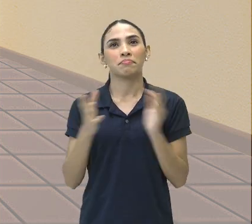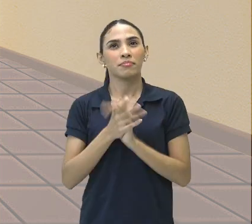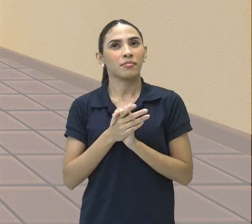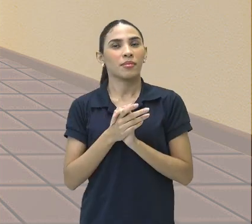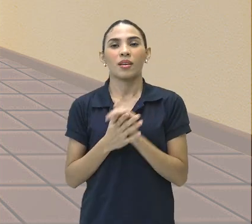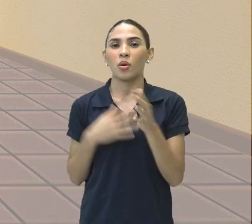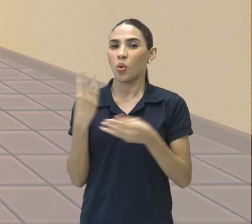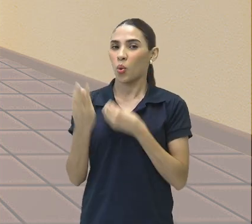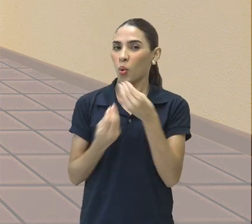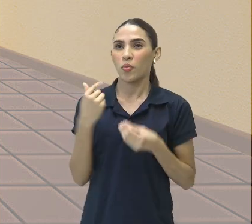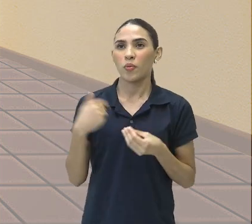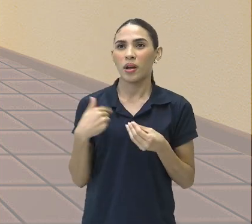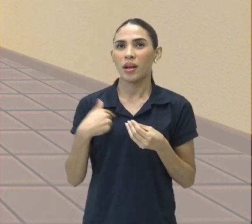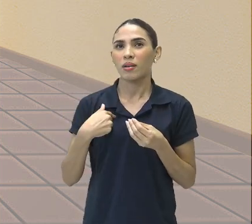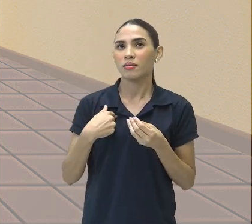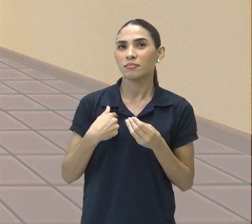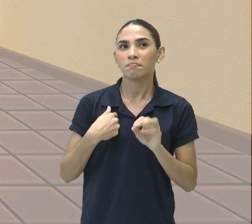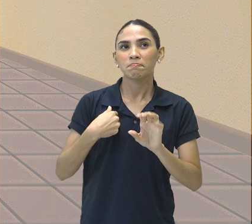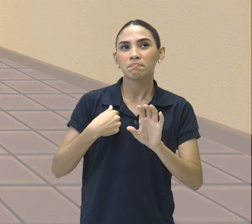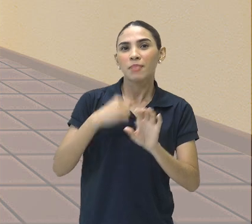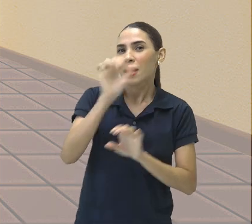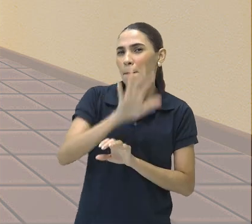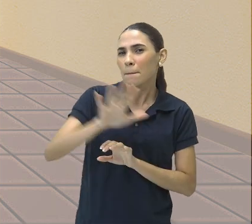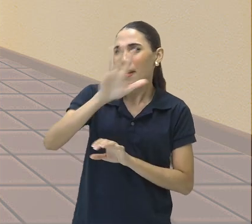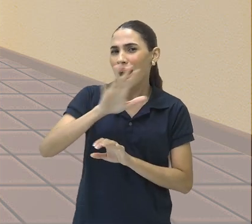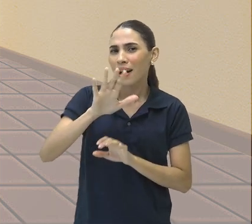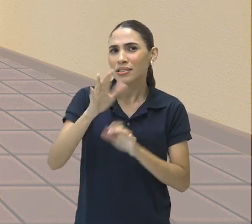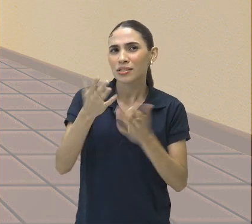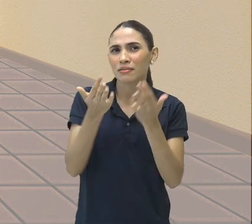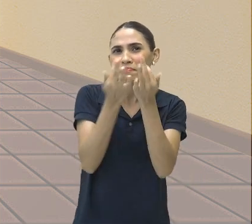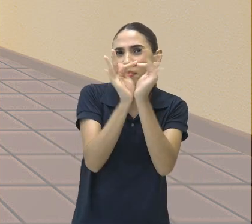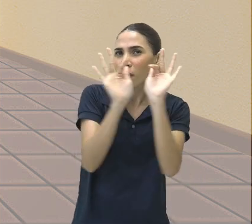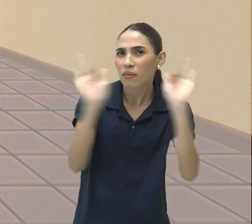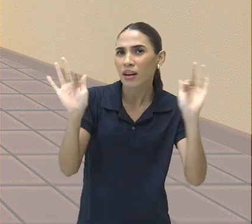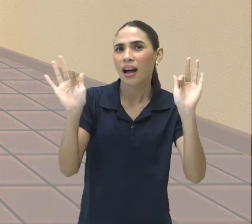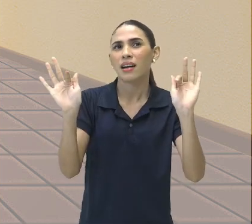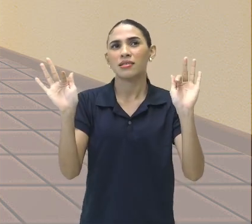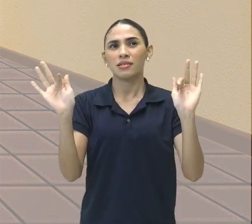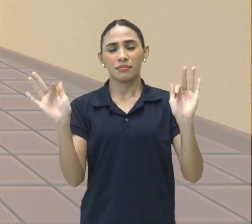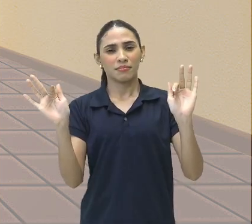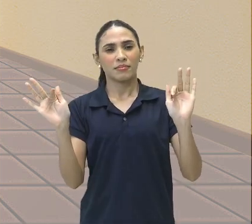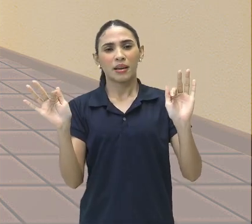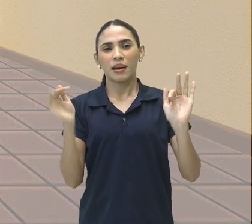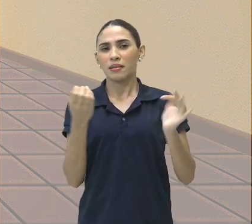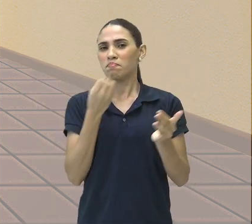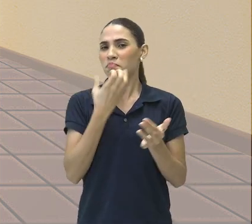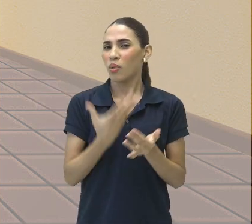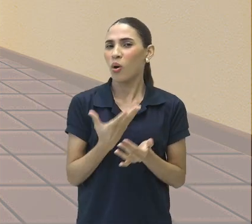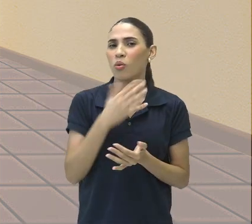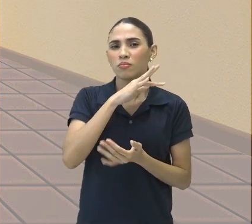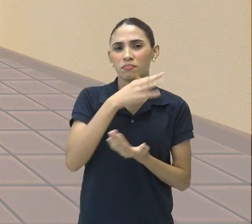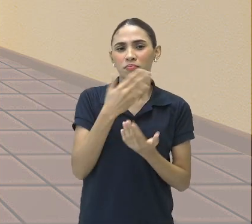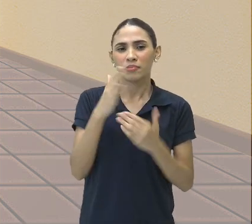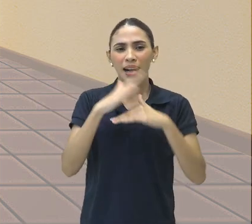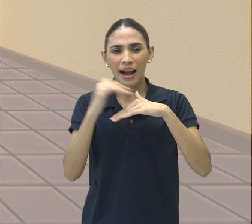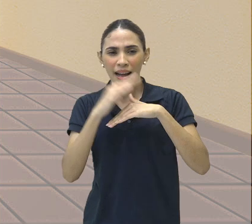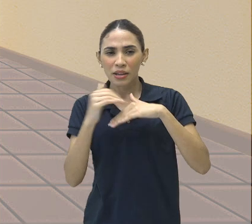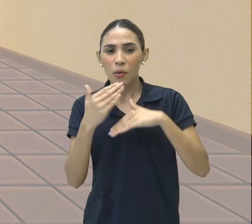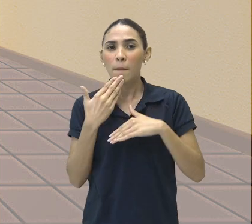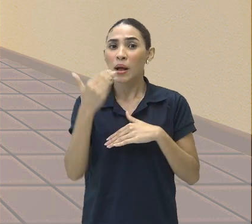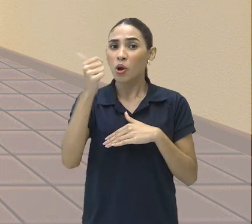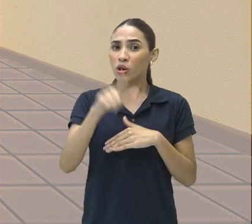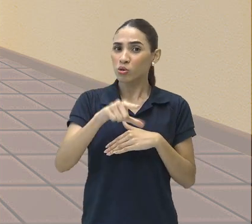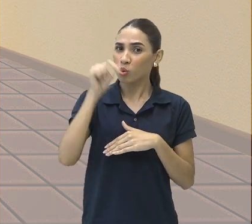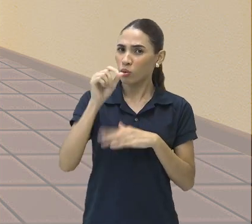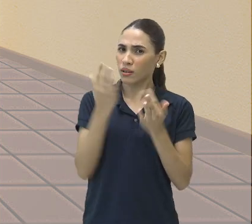como é que eu vou criar alguns slogans, algumas frases de efeito, né? Acho que feito com carinho é bom, né? A melhor escolha, será, né?